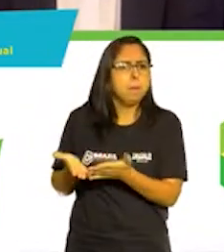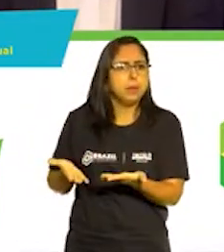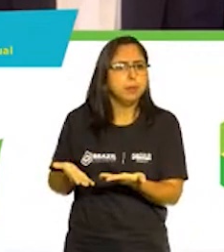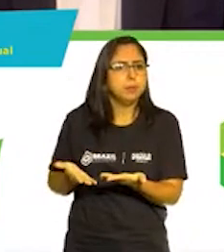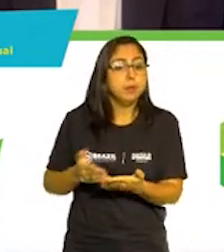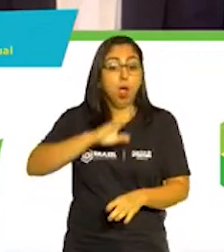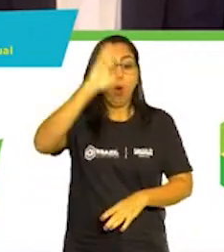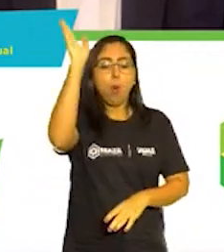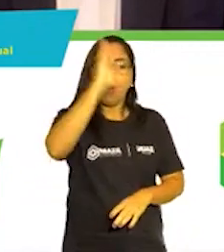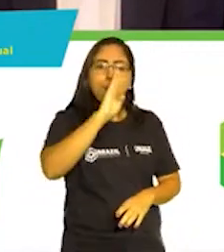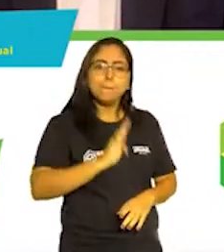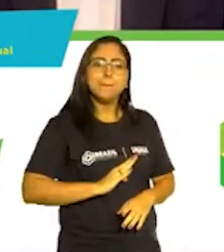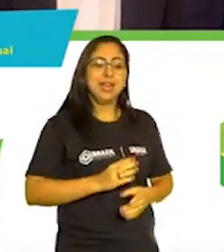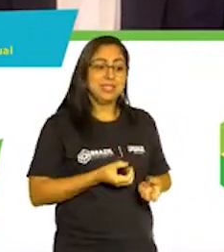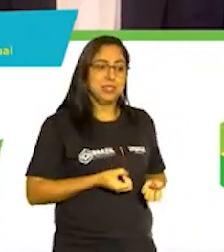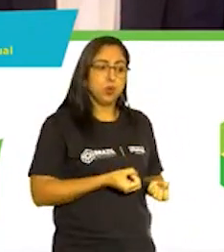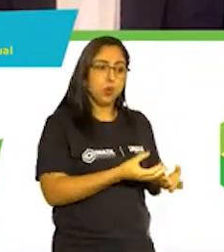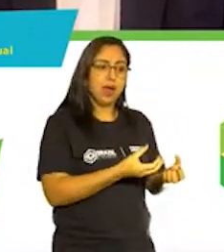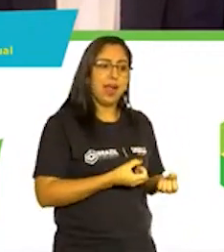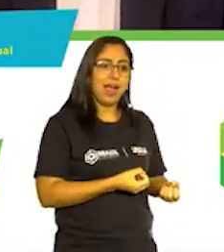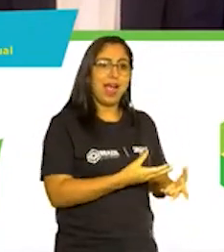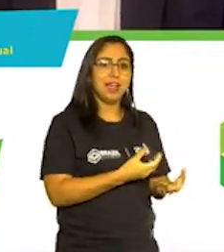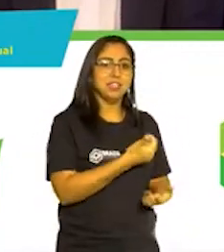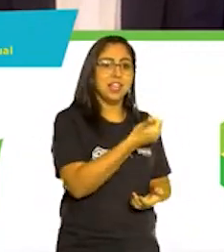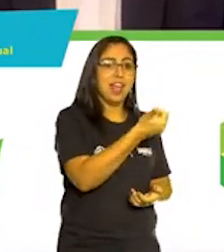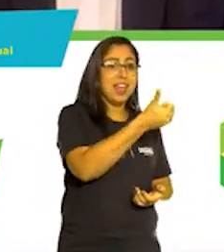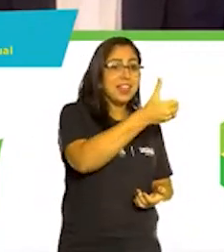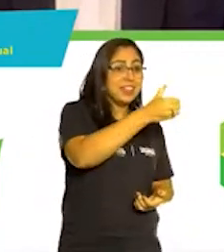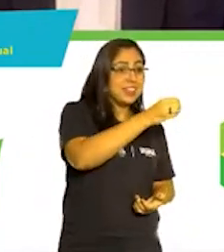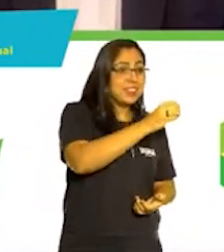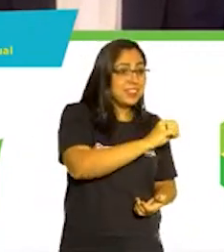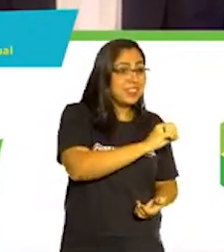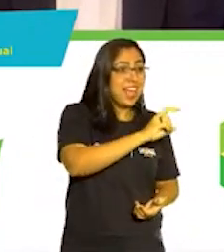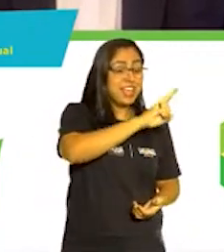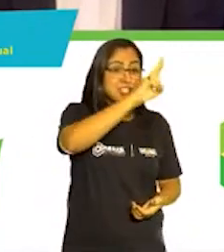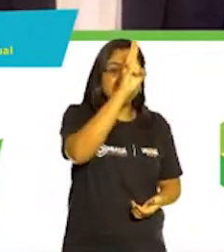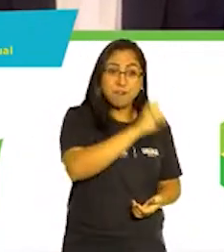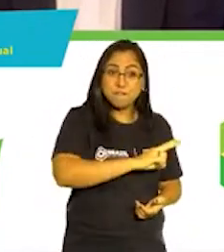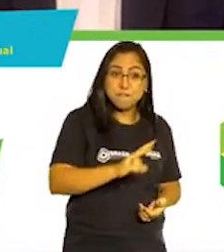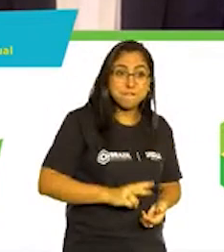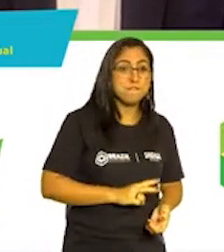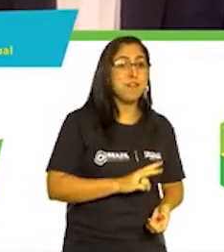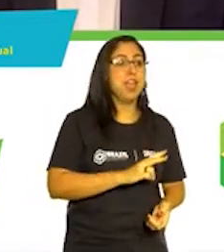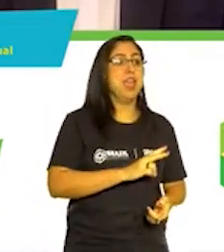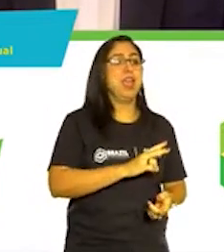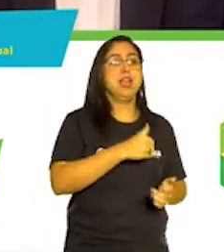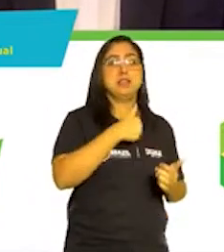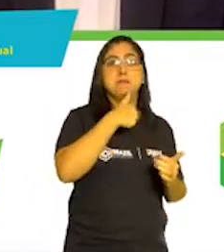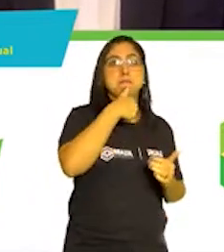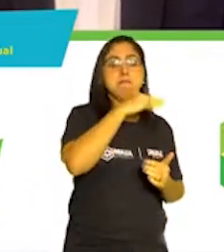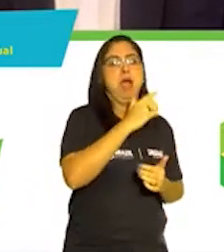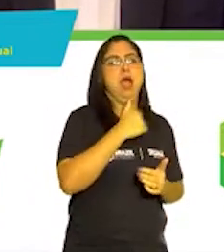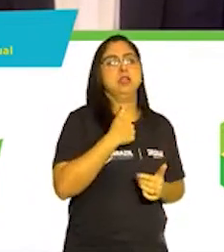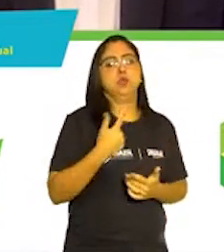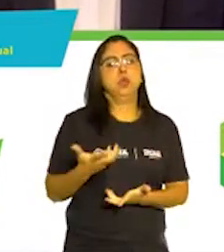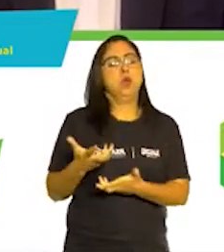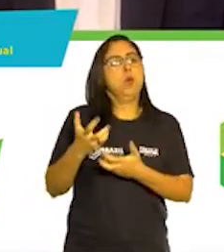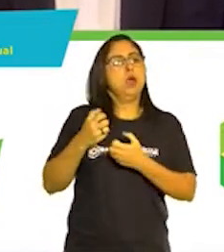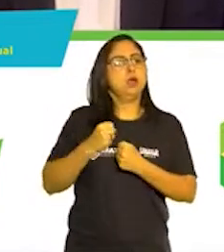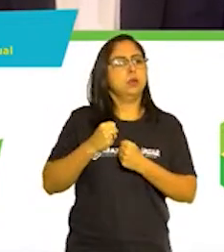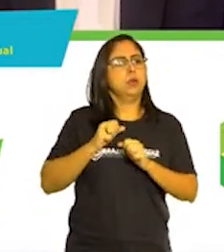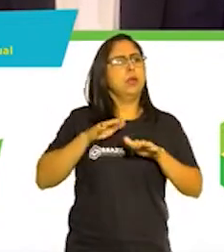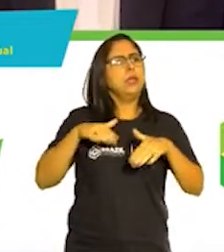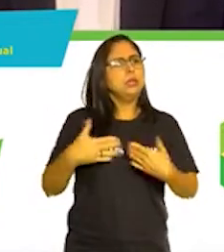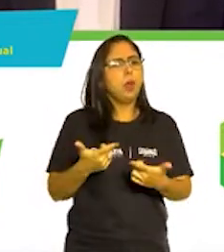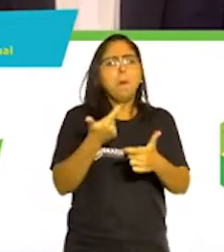o que eu ganho com a política social. Então, o problema do Brasil, na verdade,